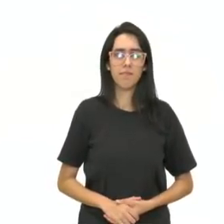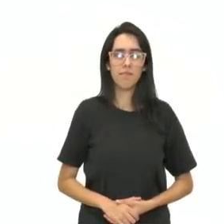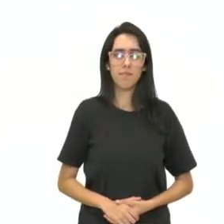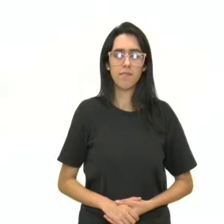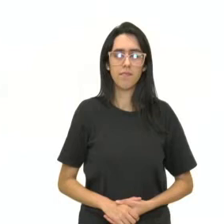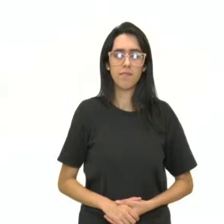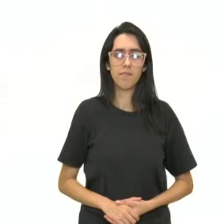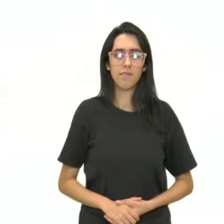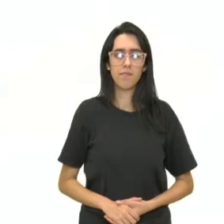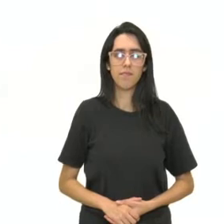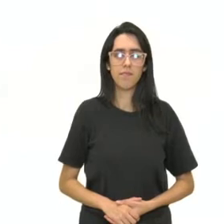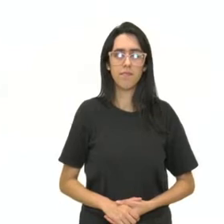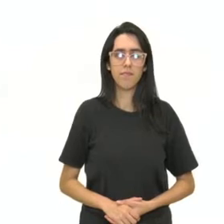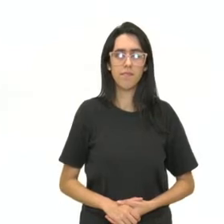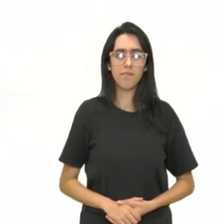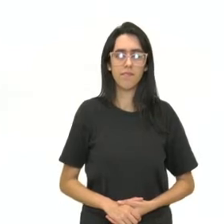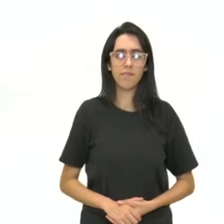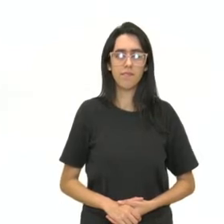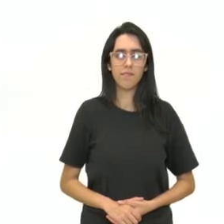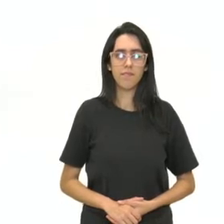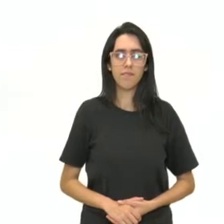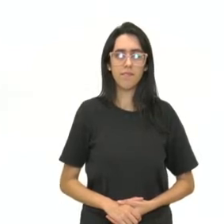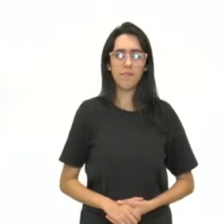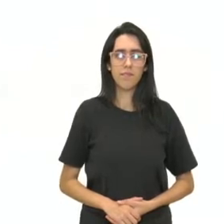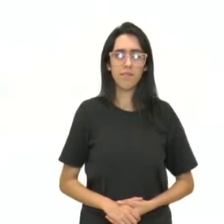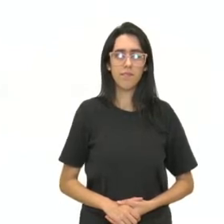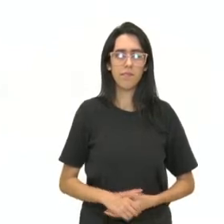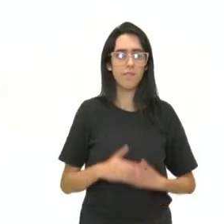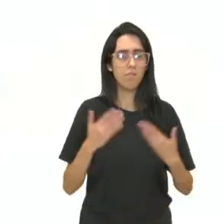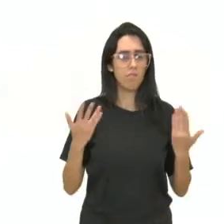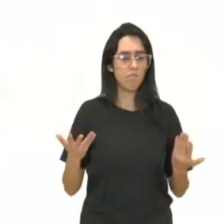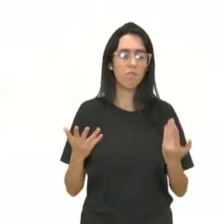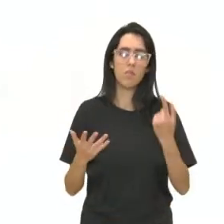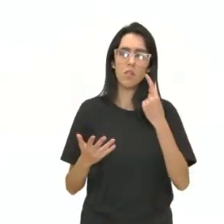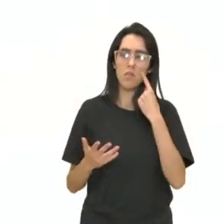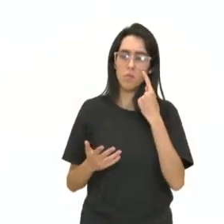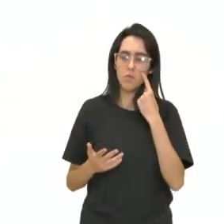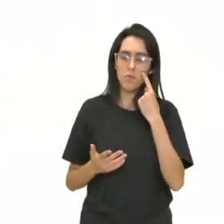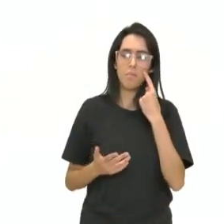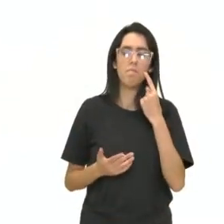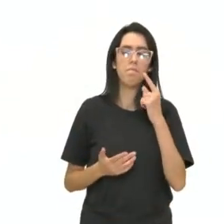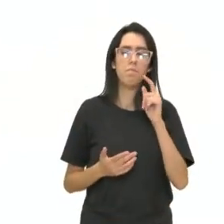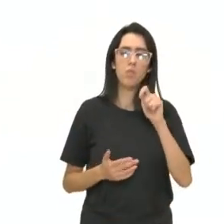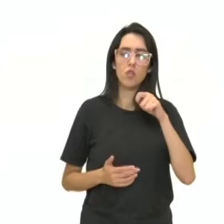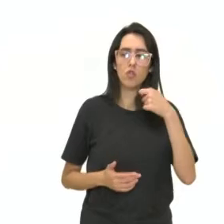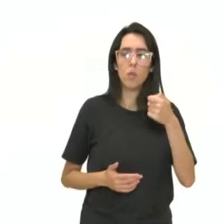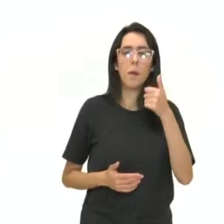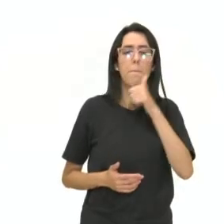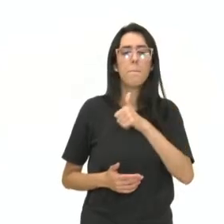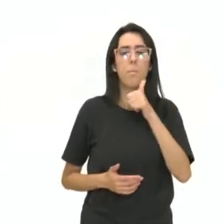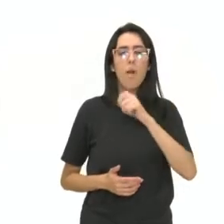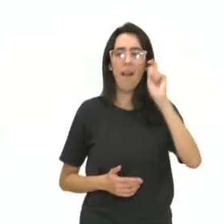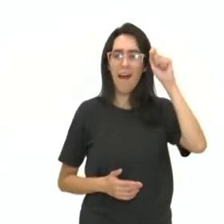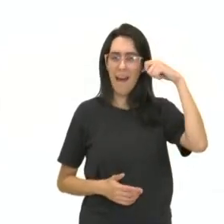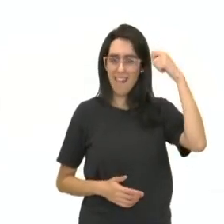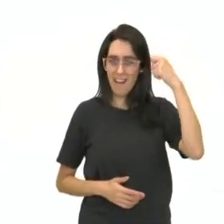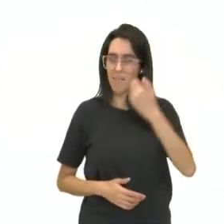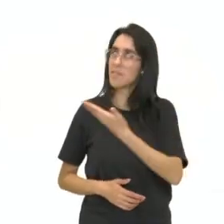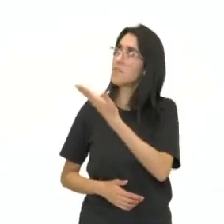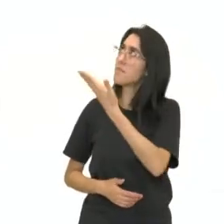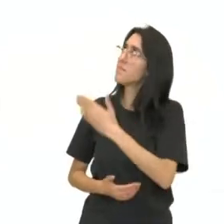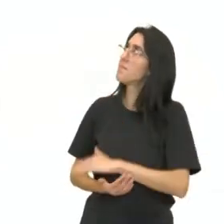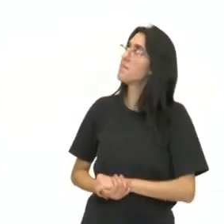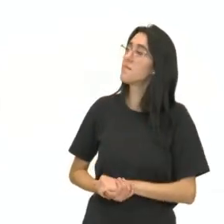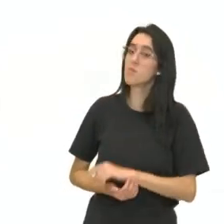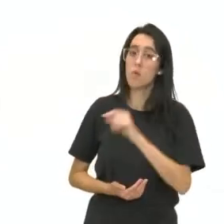e explícalo. Então, vamos ver aqui o fragmento sobre a atriz. Quando me converti, é ela que